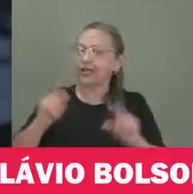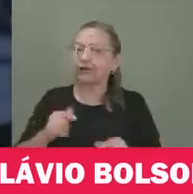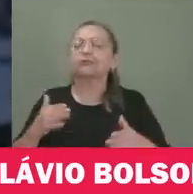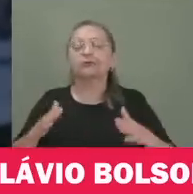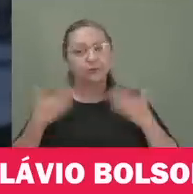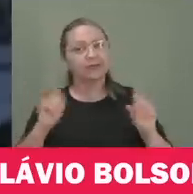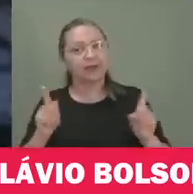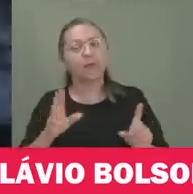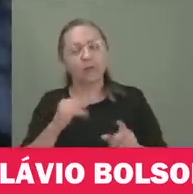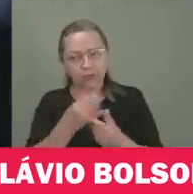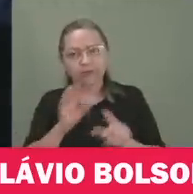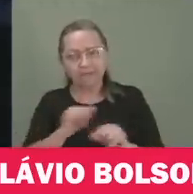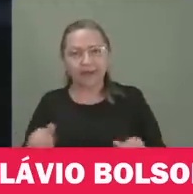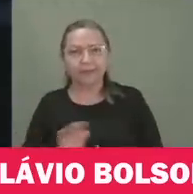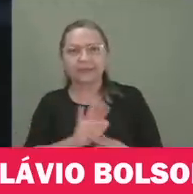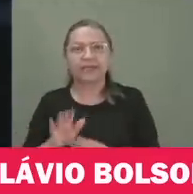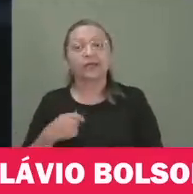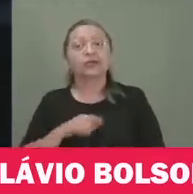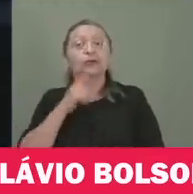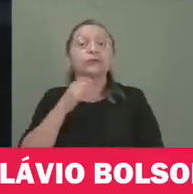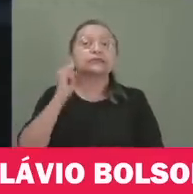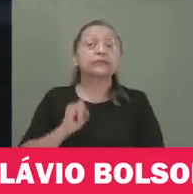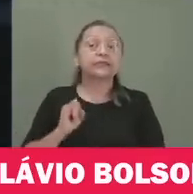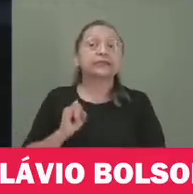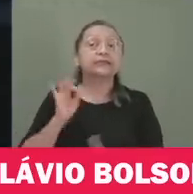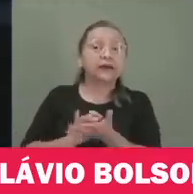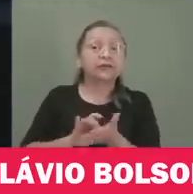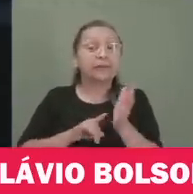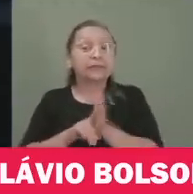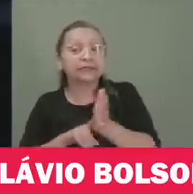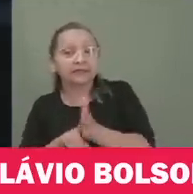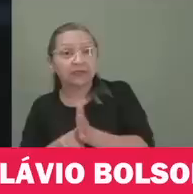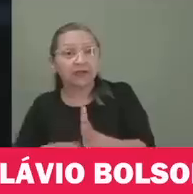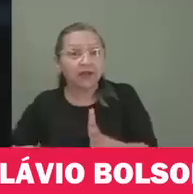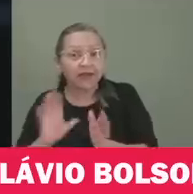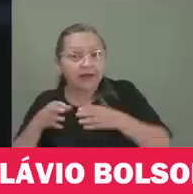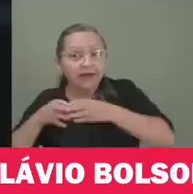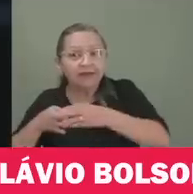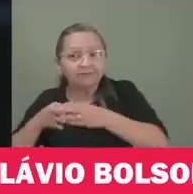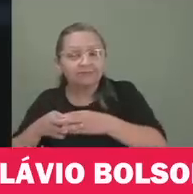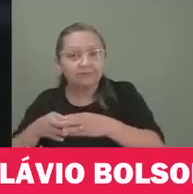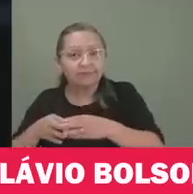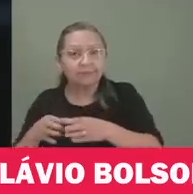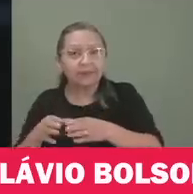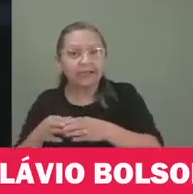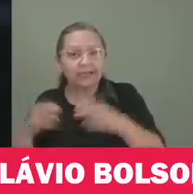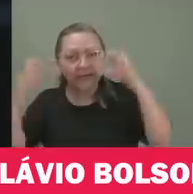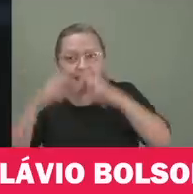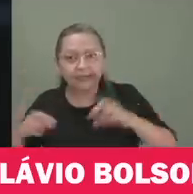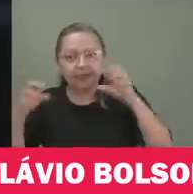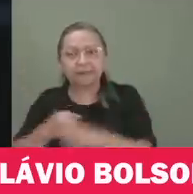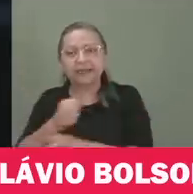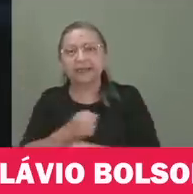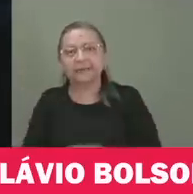pode aparecer, e eu tenho minhas dúvidas se isso apareceria em uma investigação onde há ali uma espécie de olhar muito